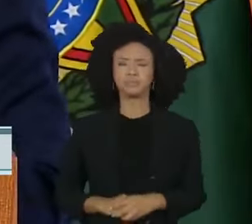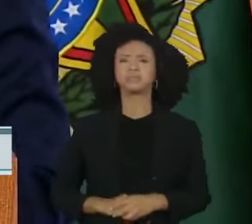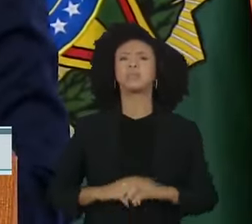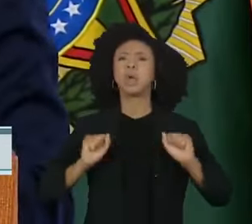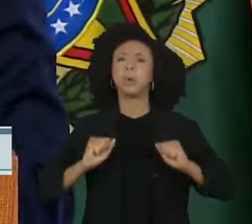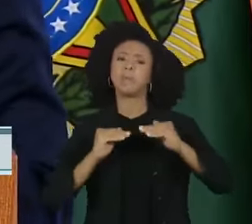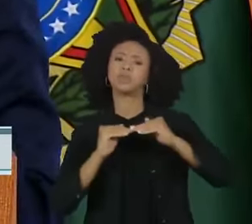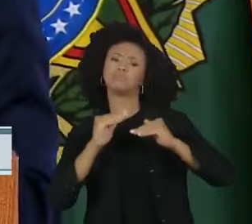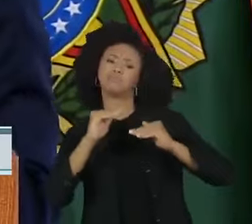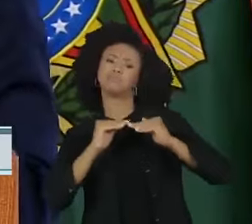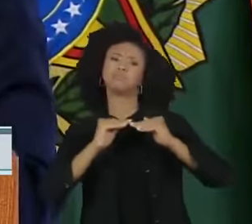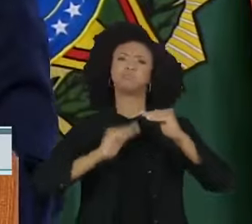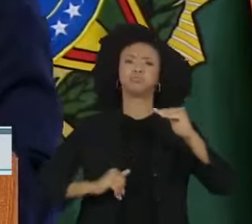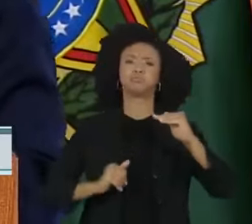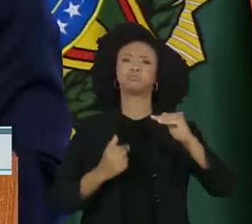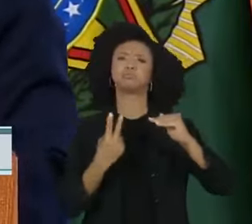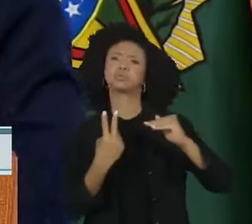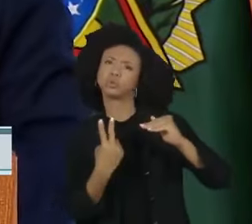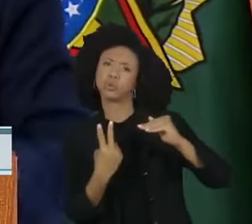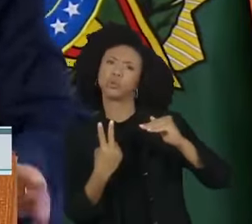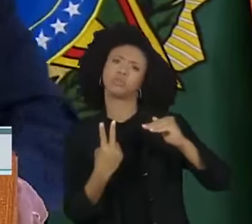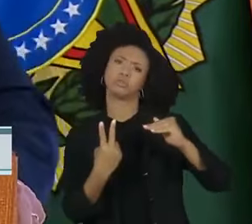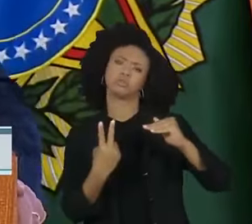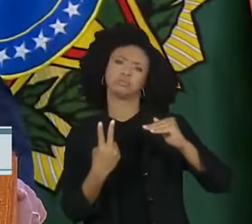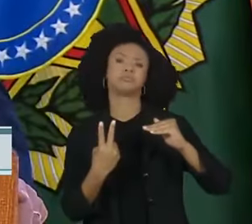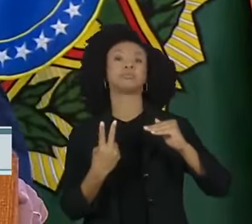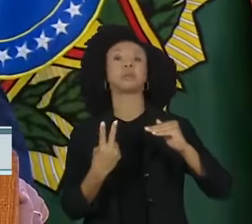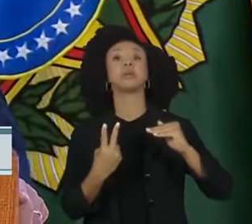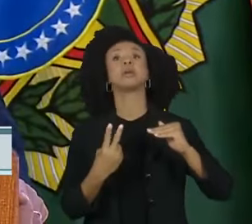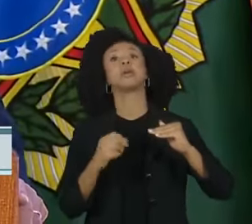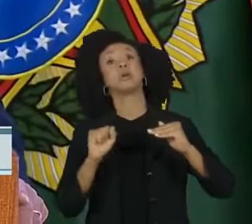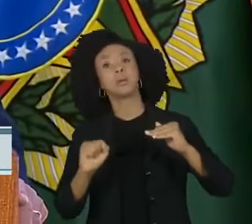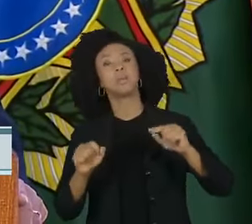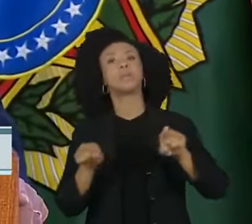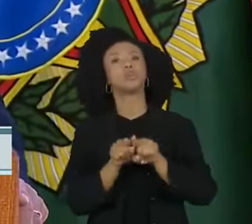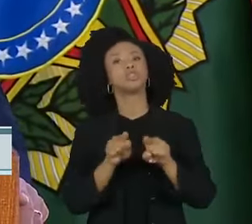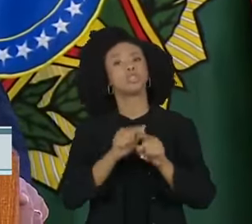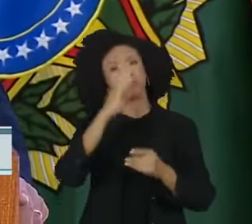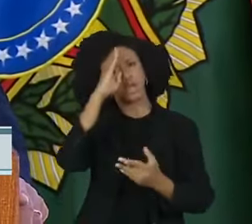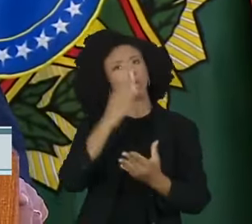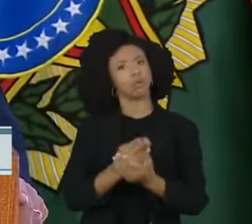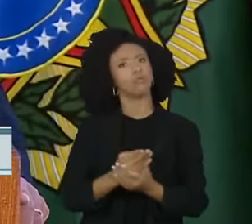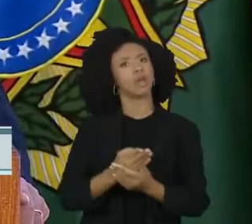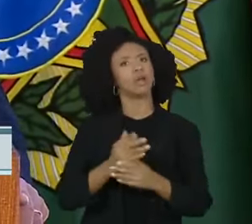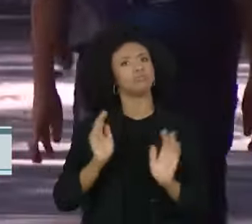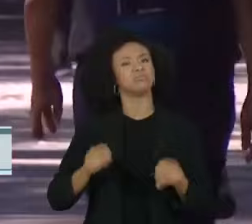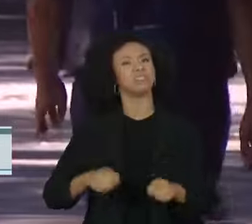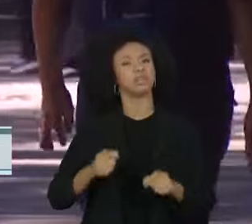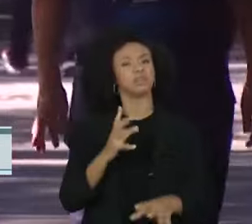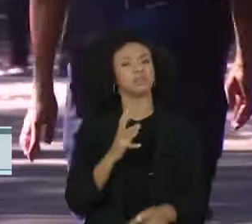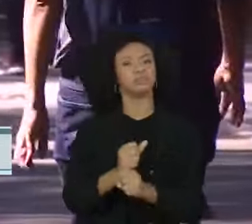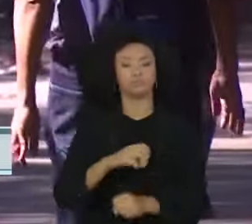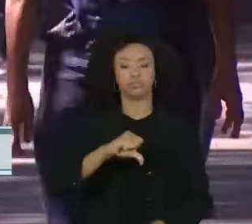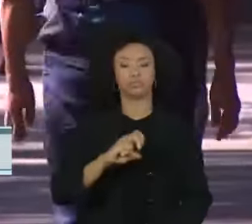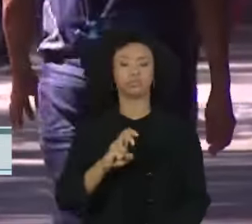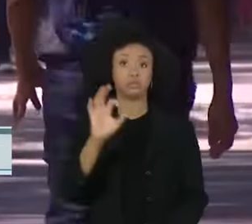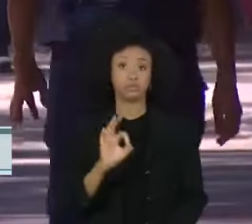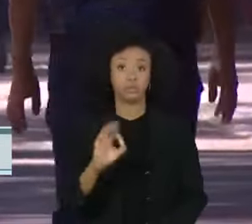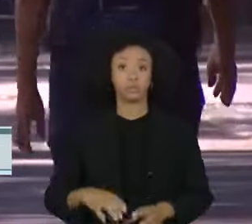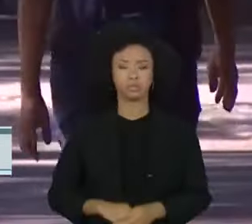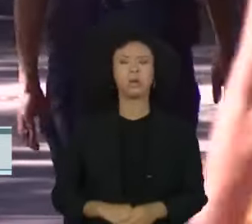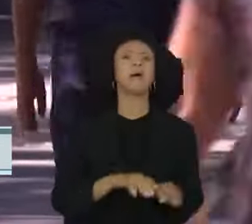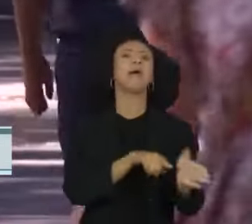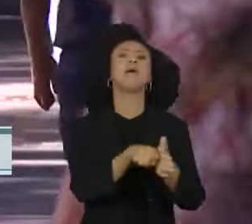de dois pontos percentuais para mais ou para menos e o intervalo de confiança é de 95% A pesquisa foi